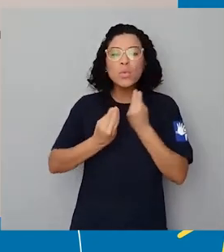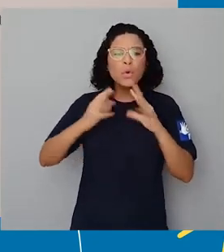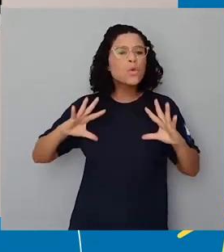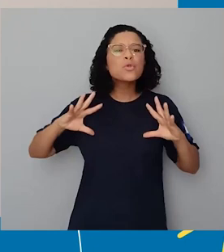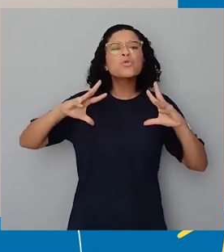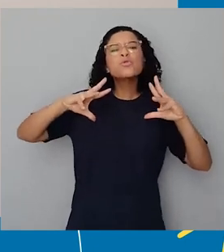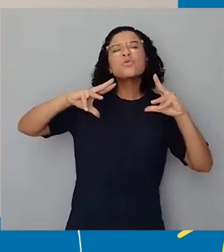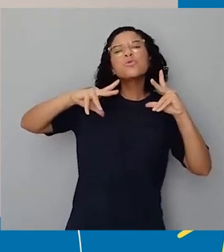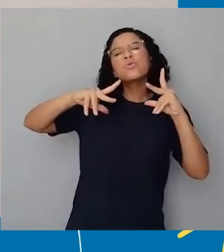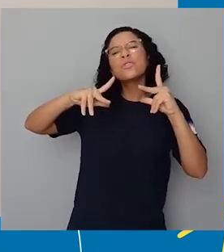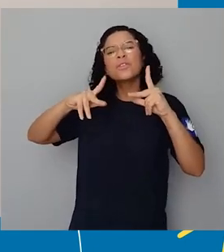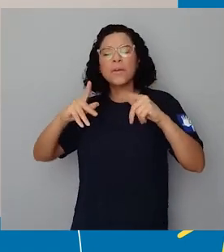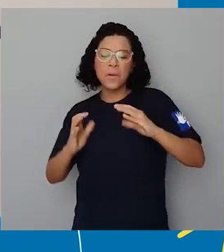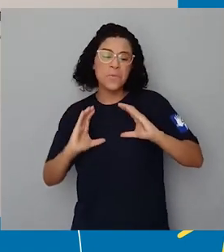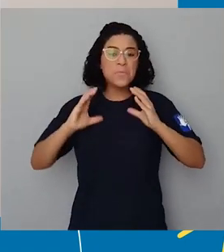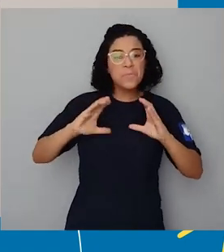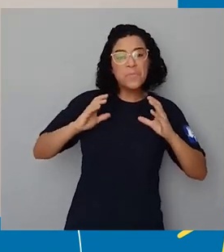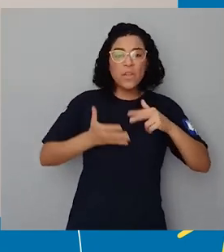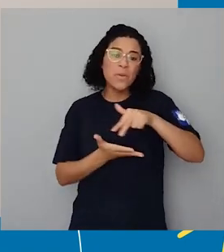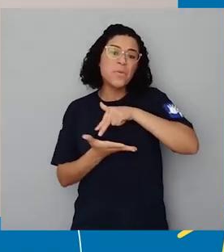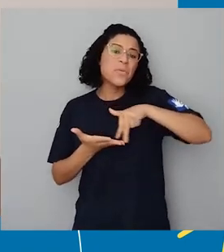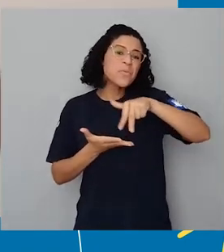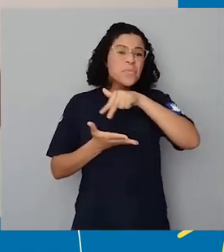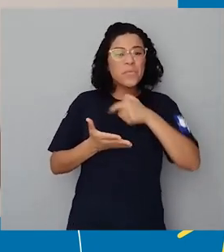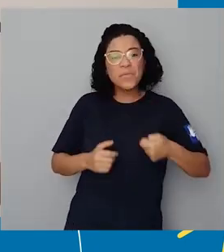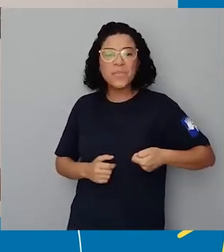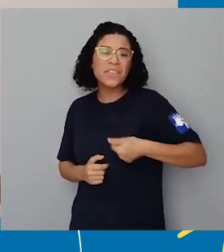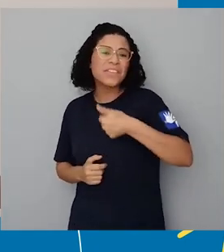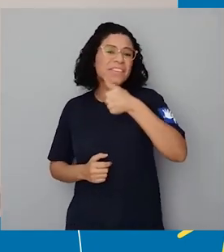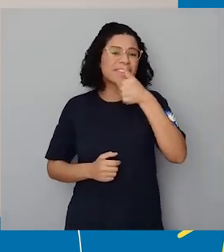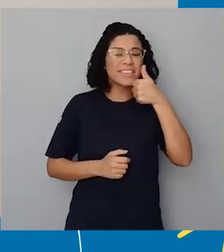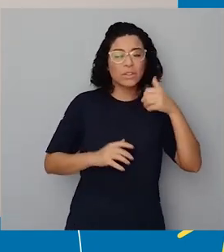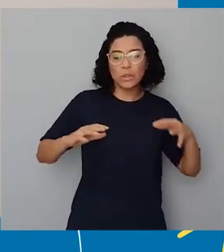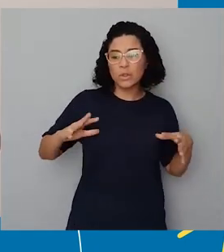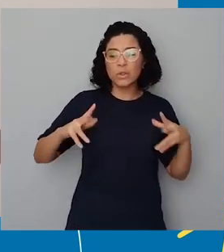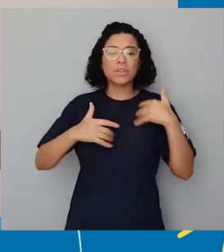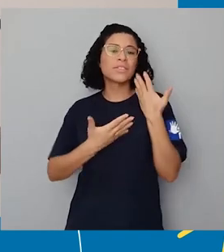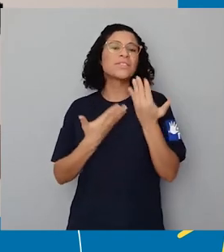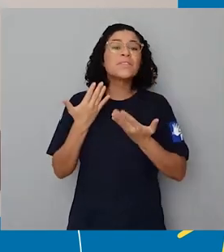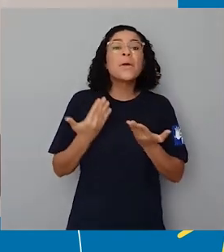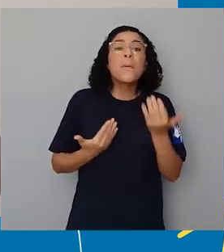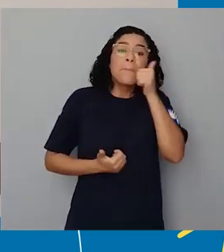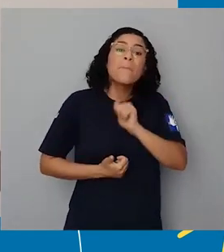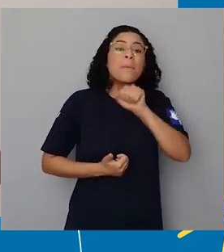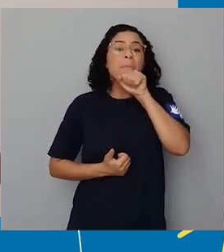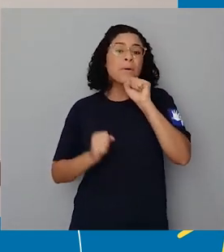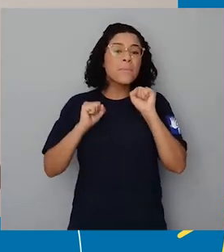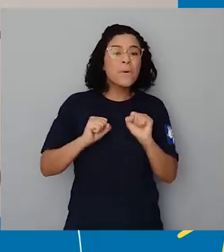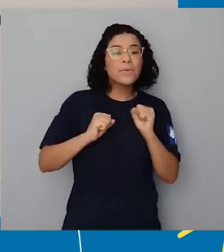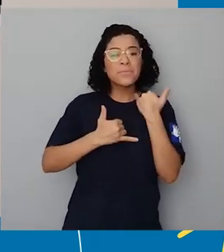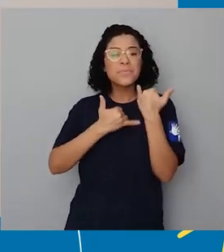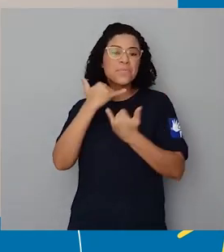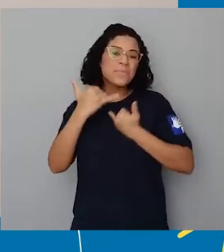aonde? Bilboquê, bola de mão, roda, pião, bolinha de gude. Mamãe, eu posso ir